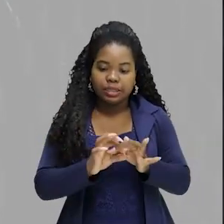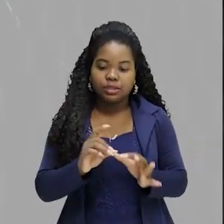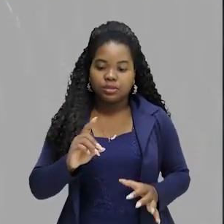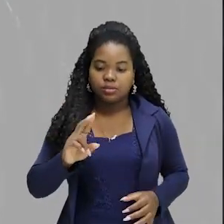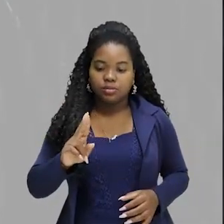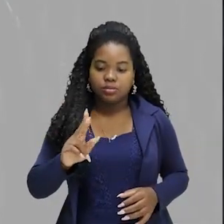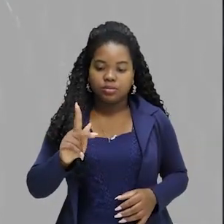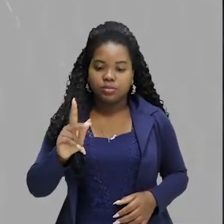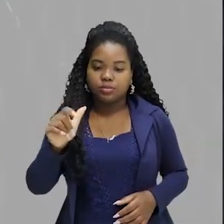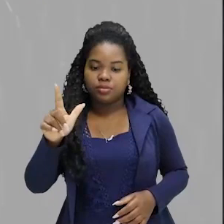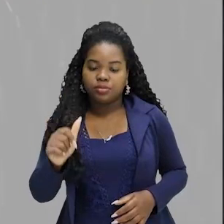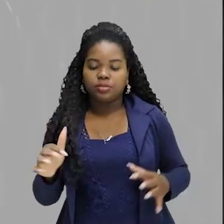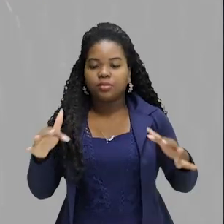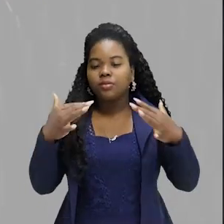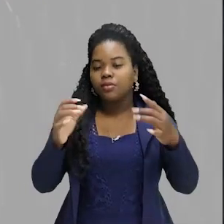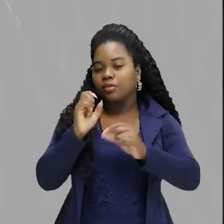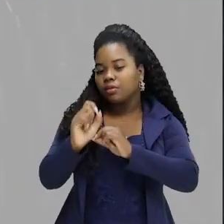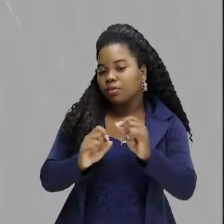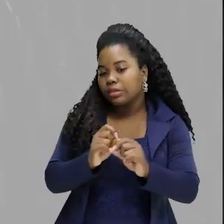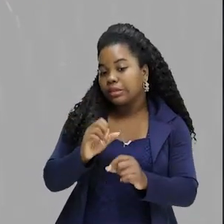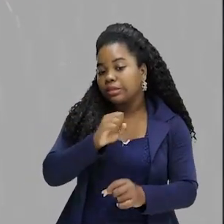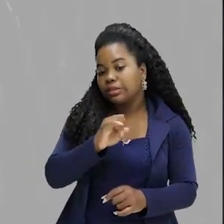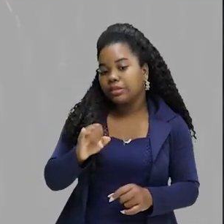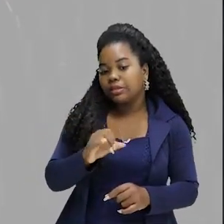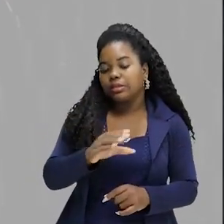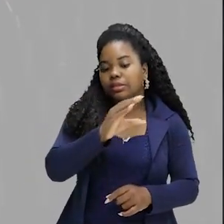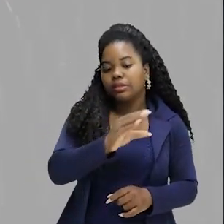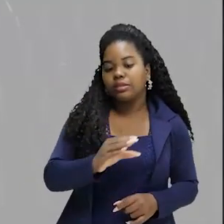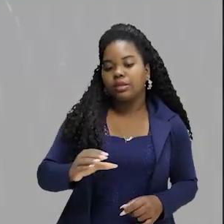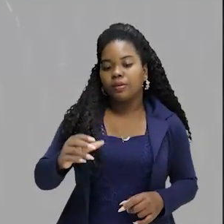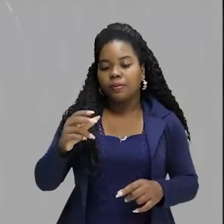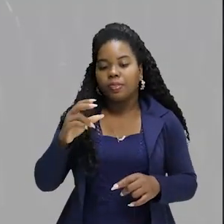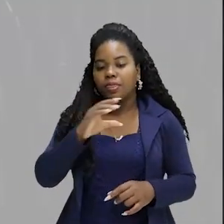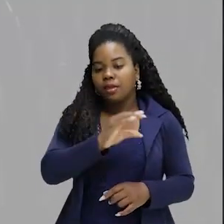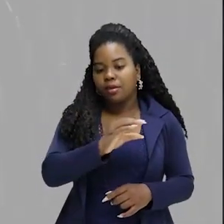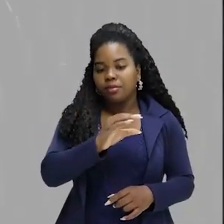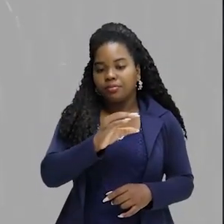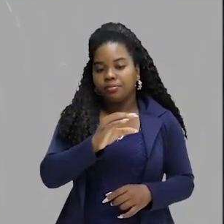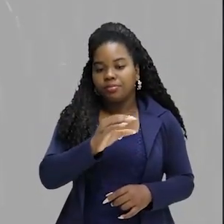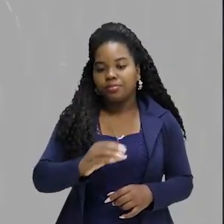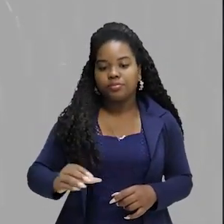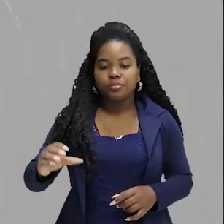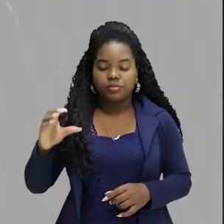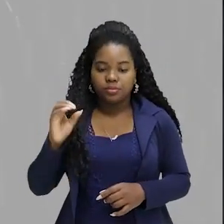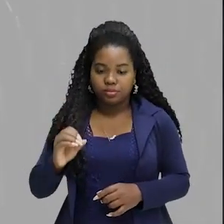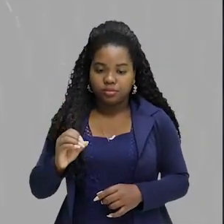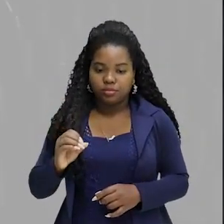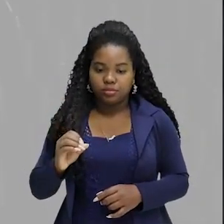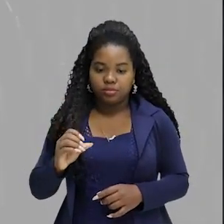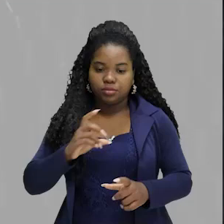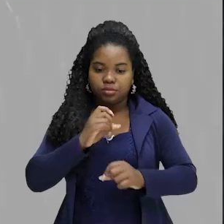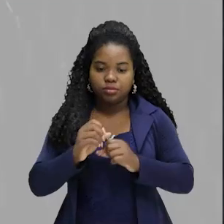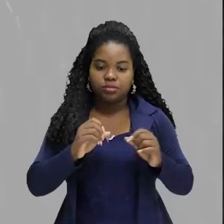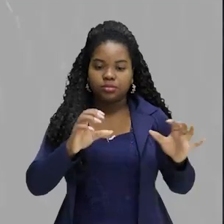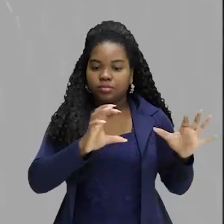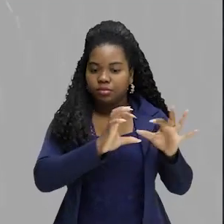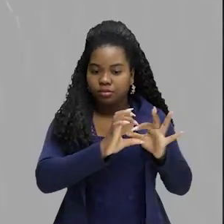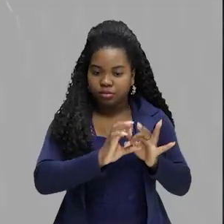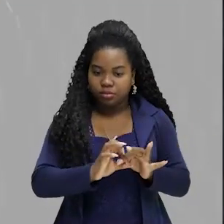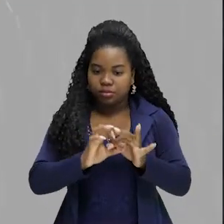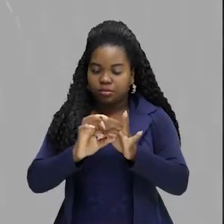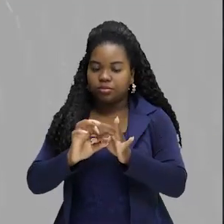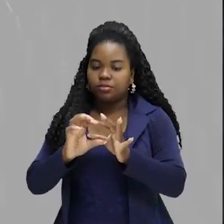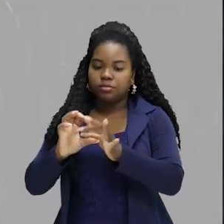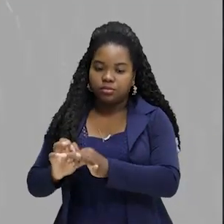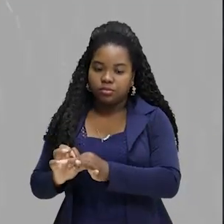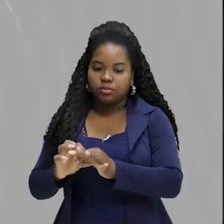Ó, se essa carbonila, o C-O, estiver na extremidade da cadeia, estamos